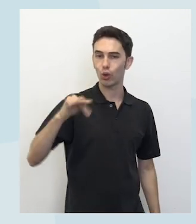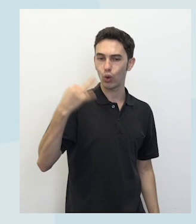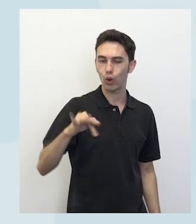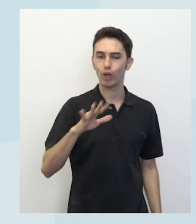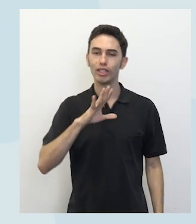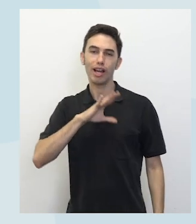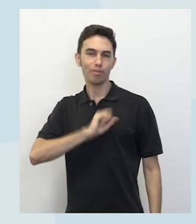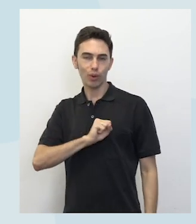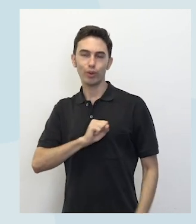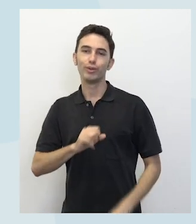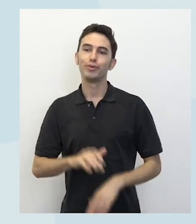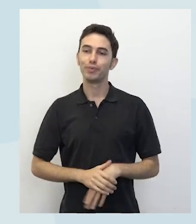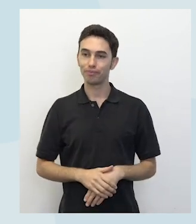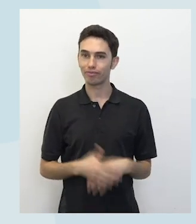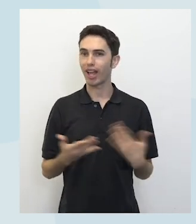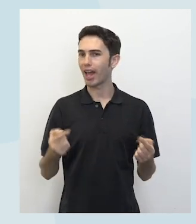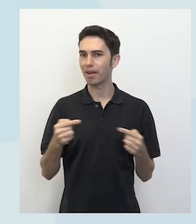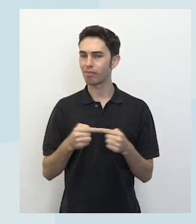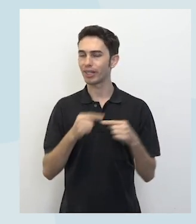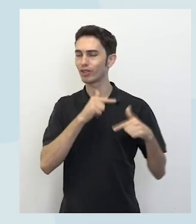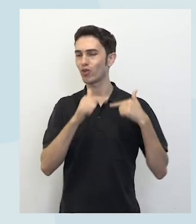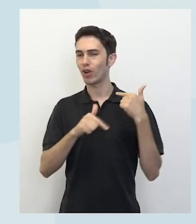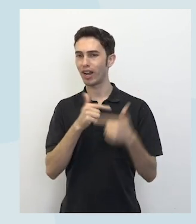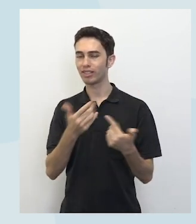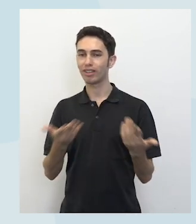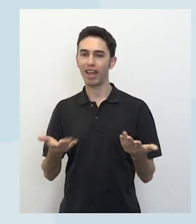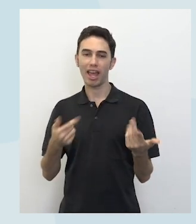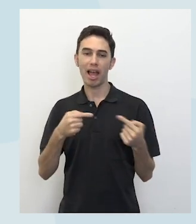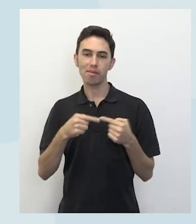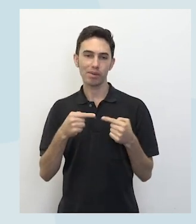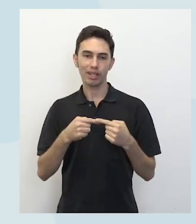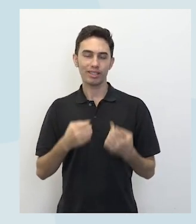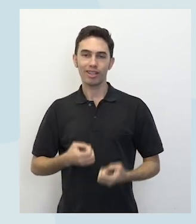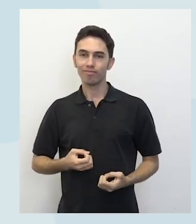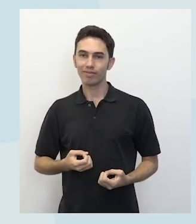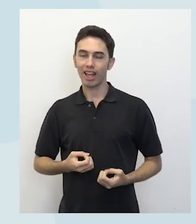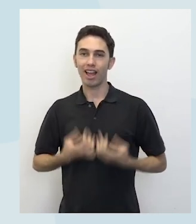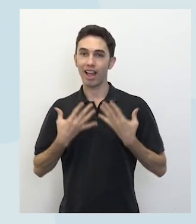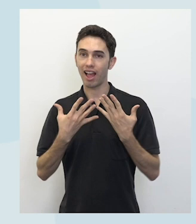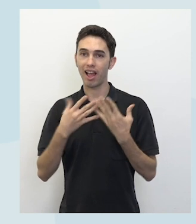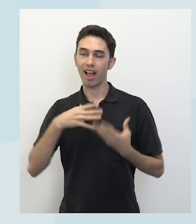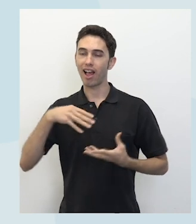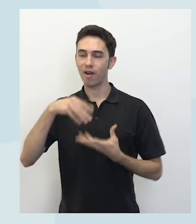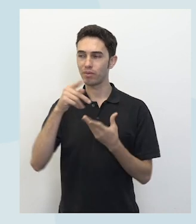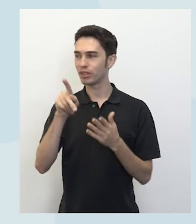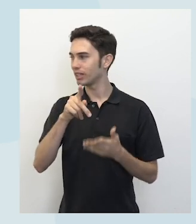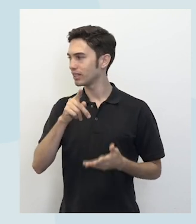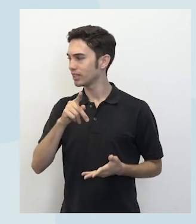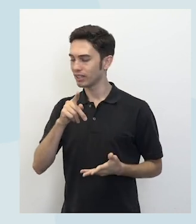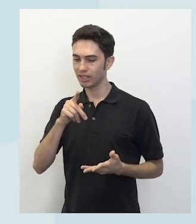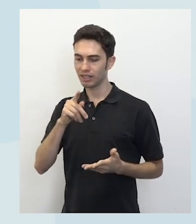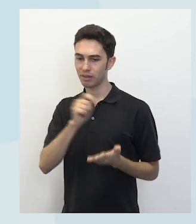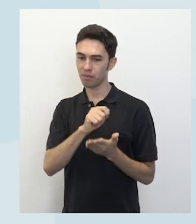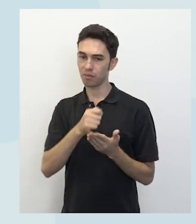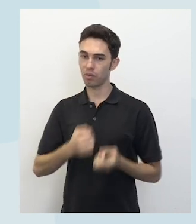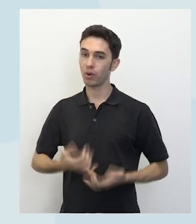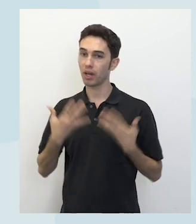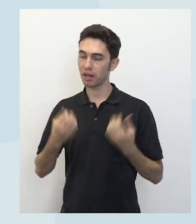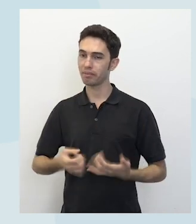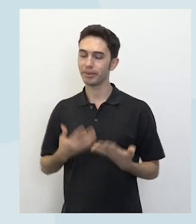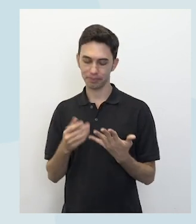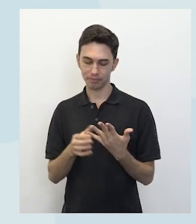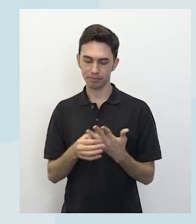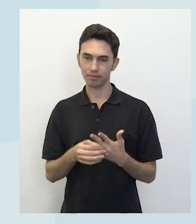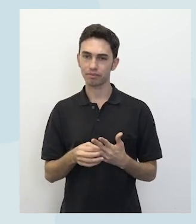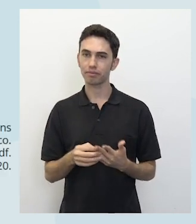também. E essa coisa da dor e amor é a alma desse poema, né? Exatamente. A questão da dor e do amor é a alma.